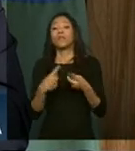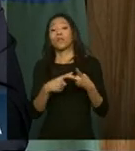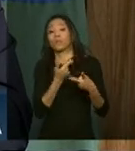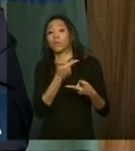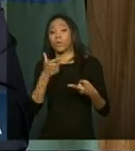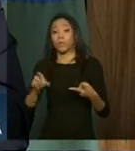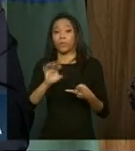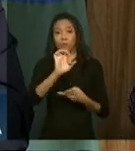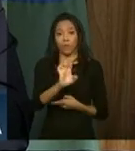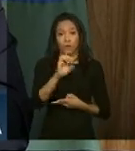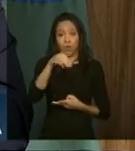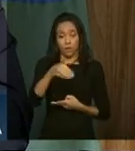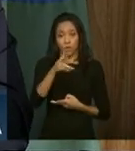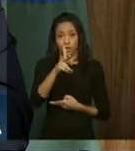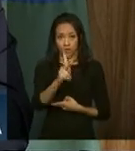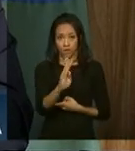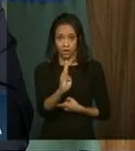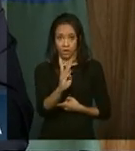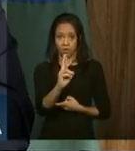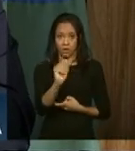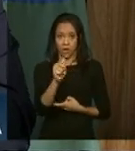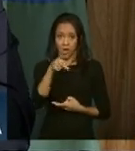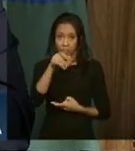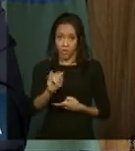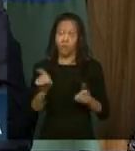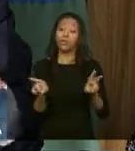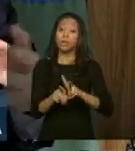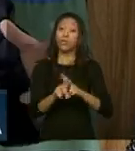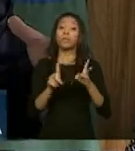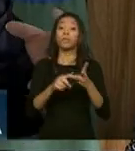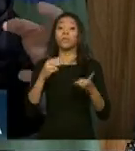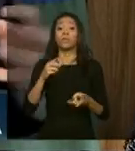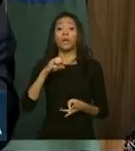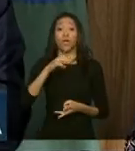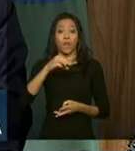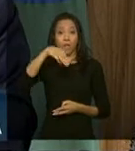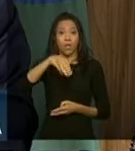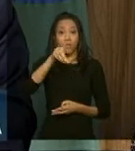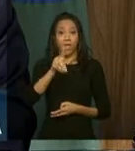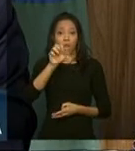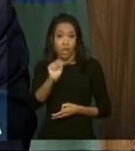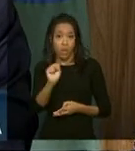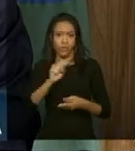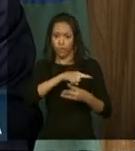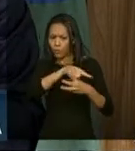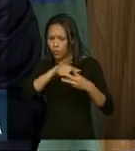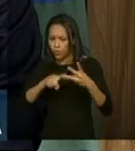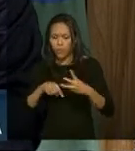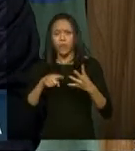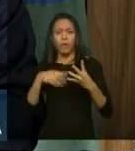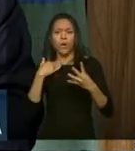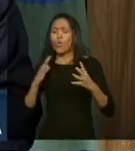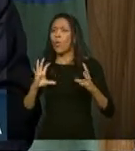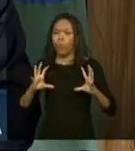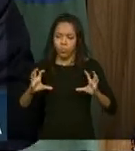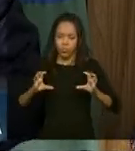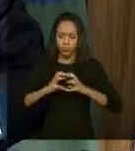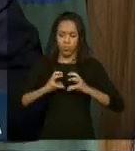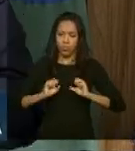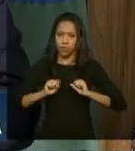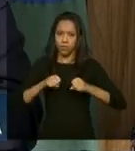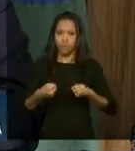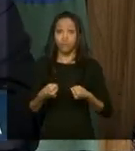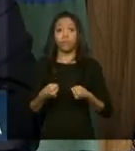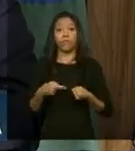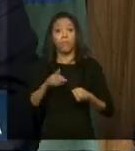a Inova Empresa, temos o BNDES fazendo muita coisa, Banco do Brasil, como é que a gente junta esses esforços para